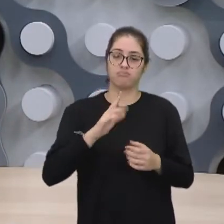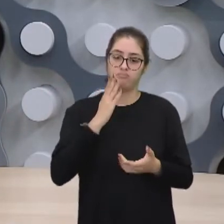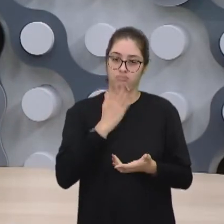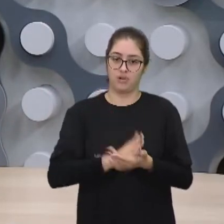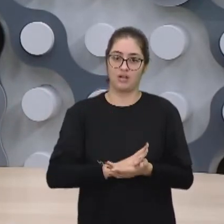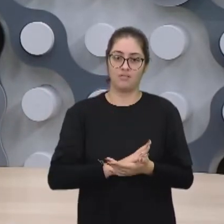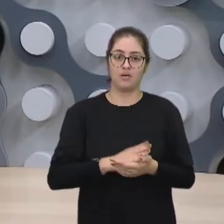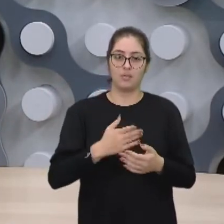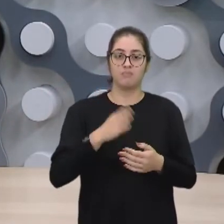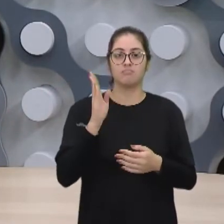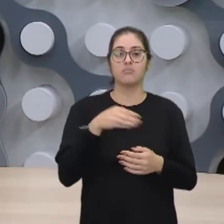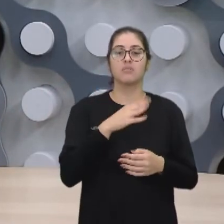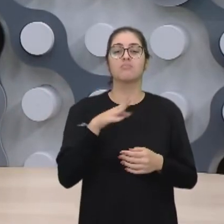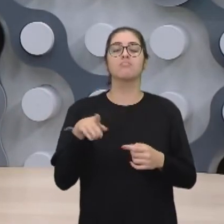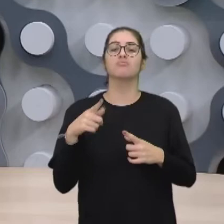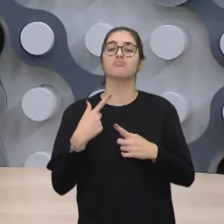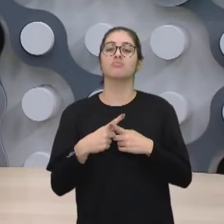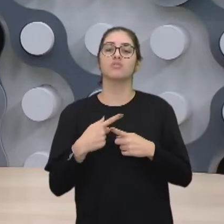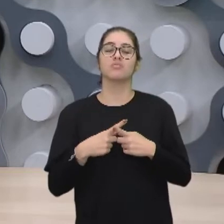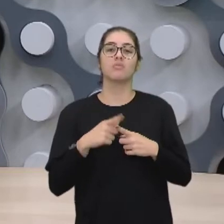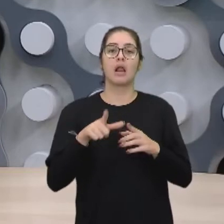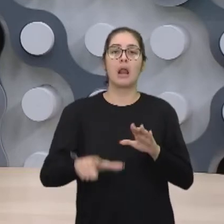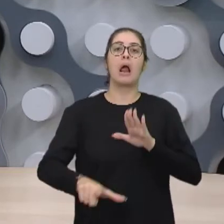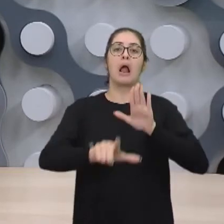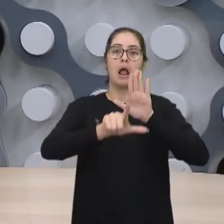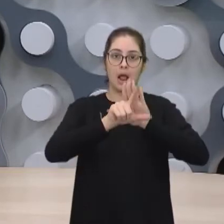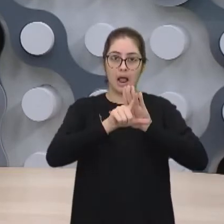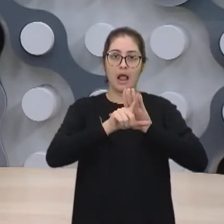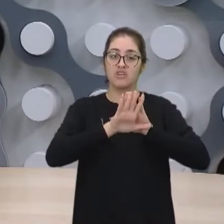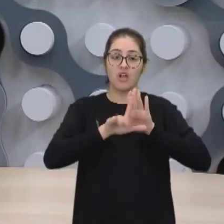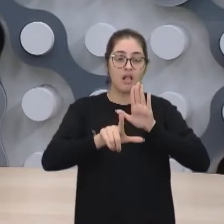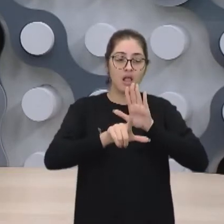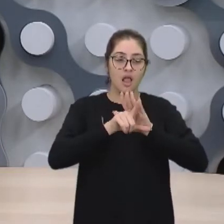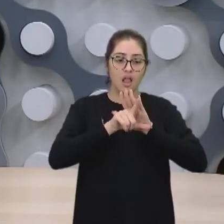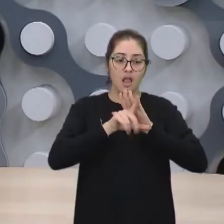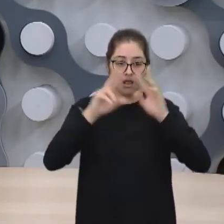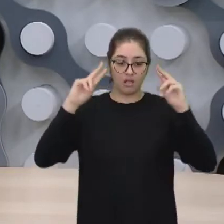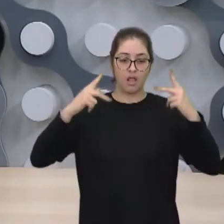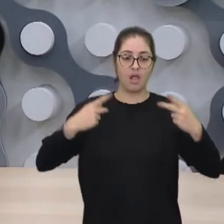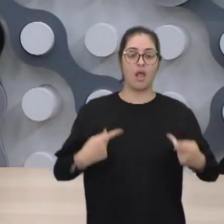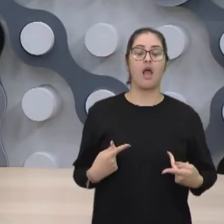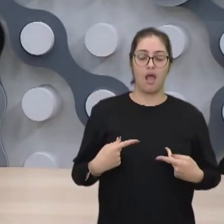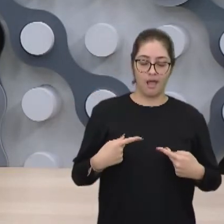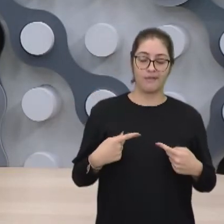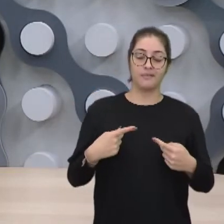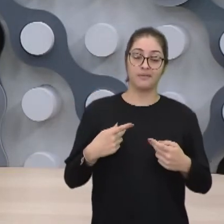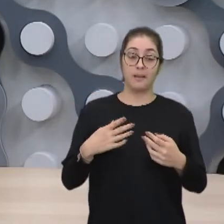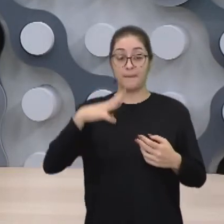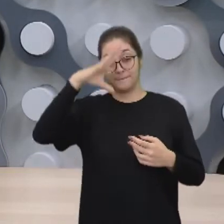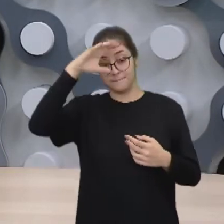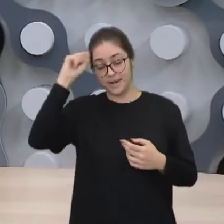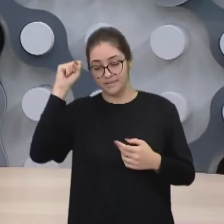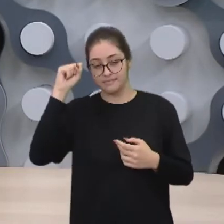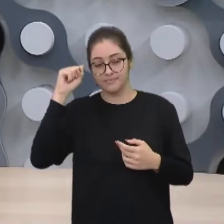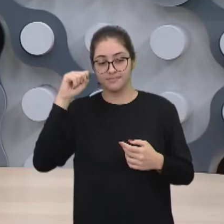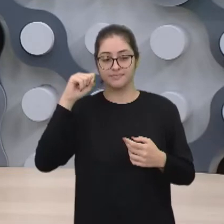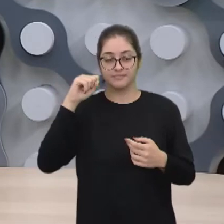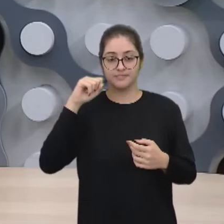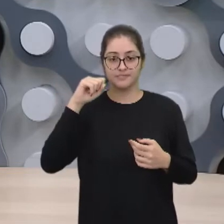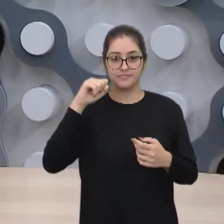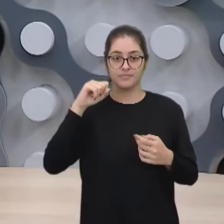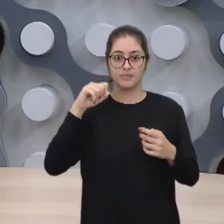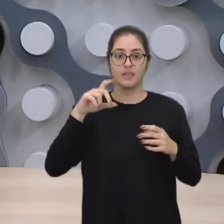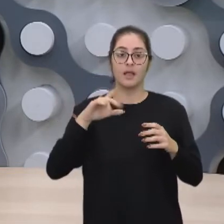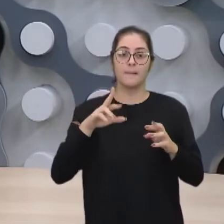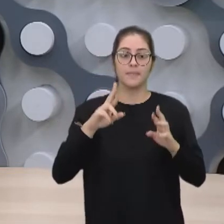são proibidas, né, porque só assim, por lei, né, que o ser humano, em certa parte, entre aspas, aprende a, entre aspas,